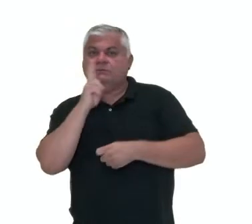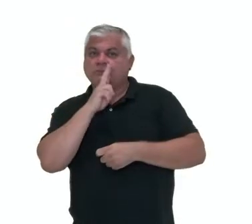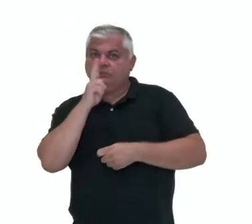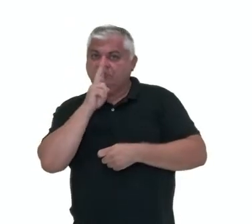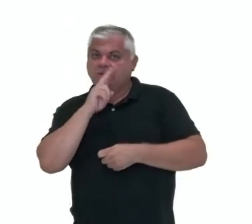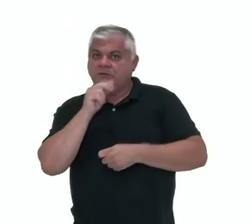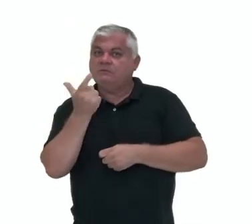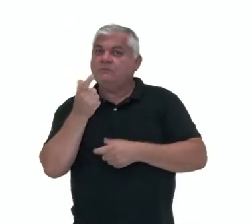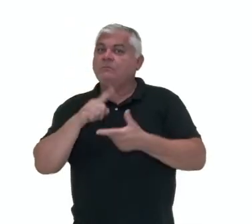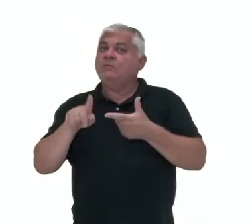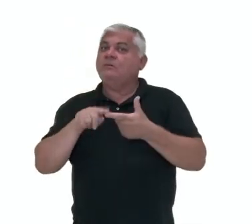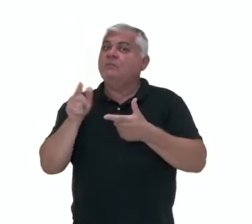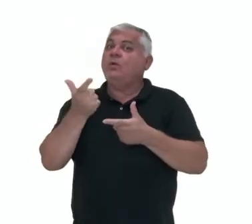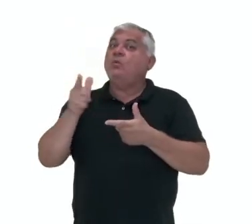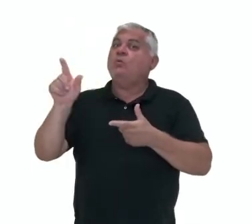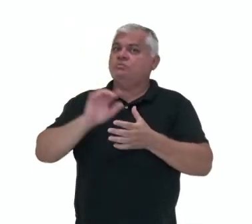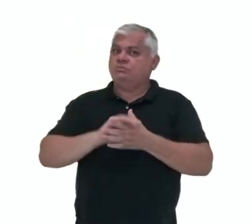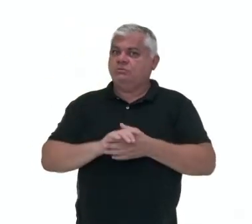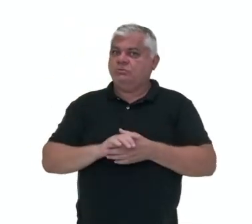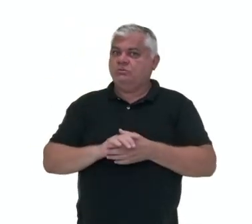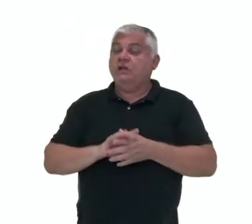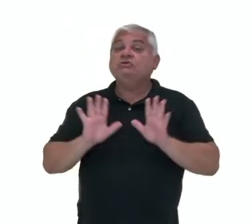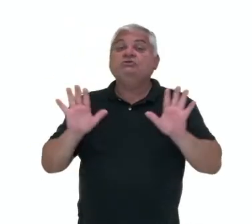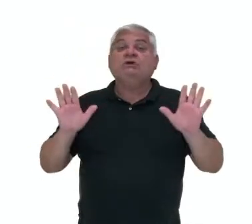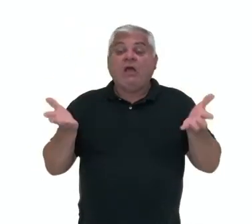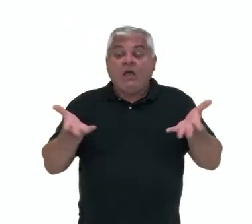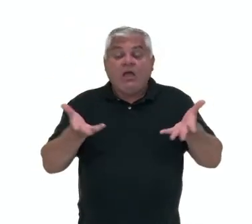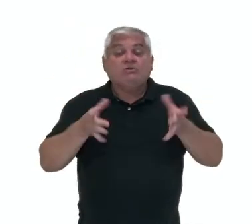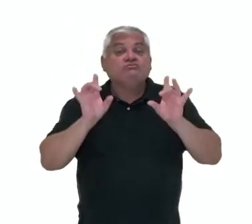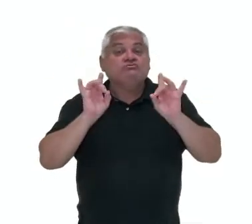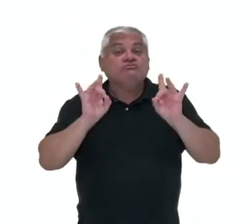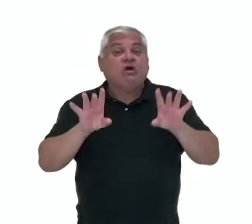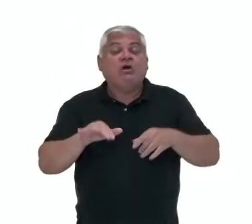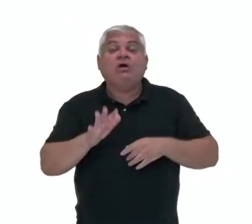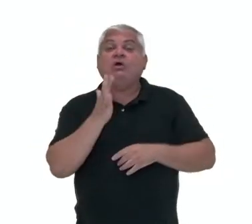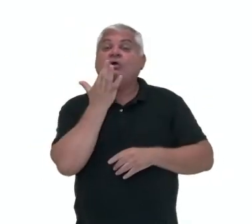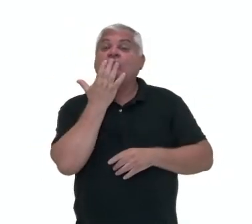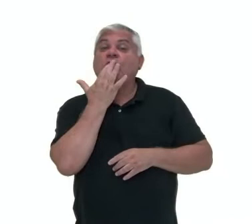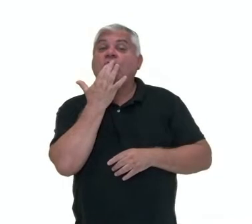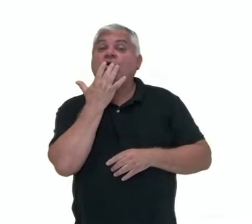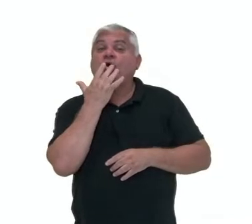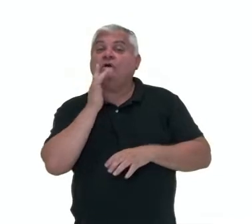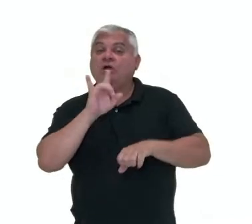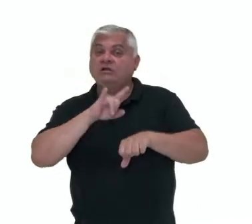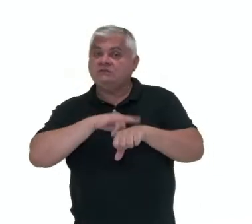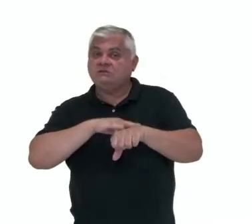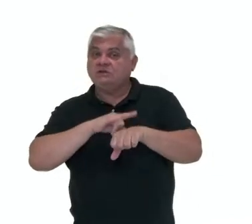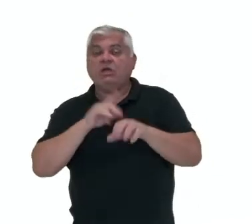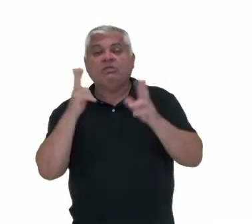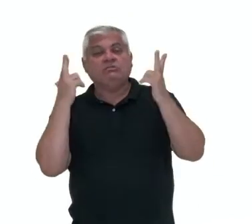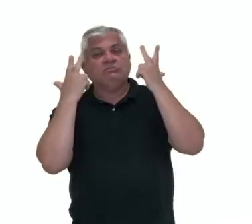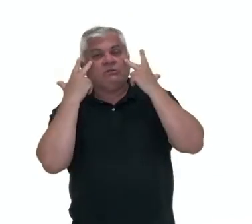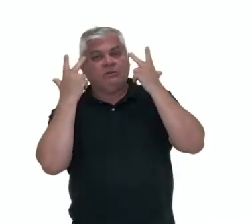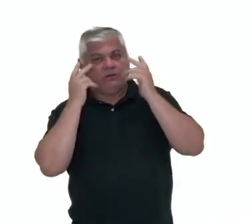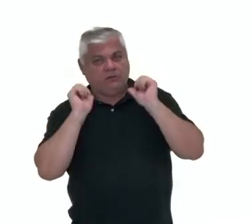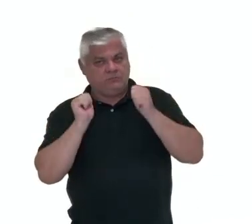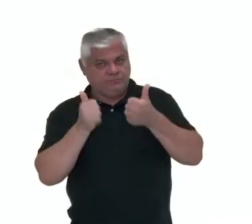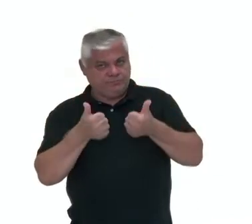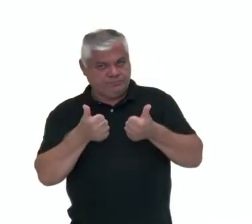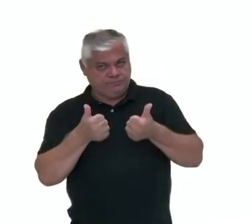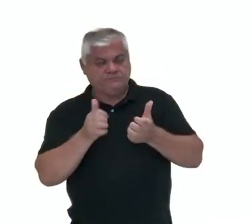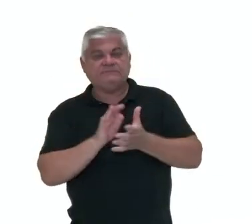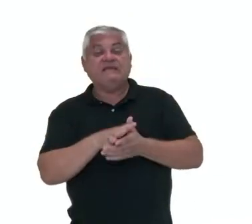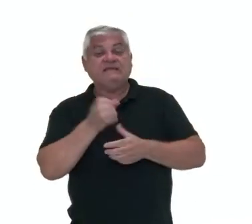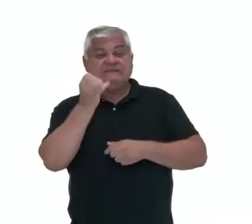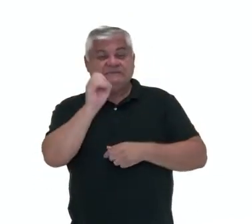situações. Aqui nós estamos tentando trabalhar com o indivíduo estando na normalidade, ok? Então, se